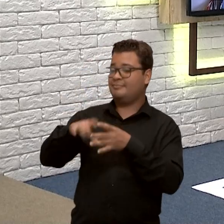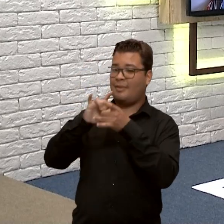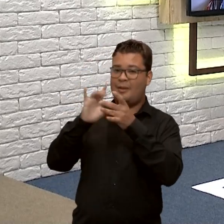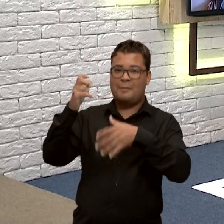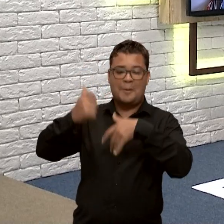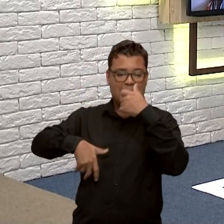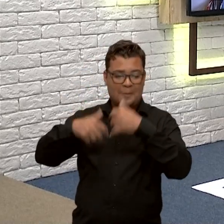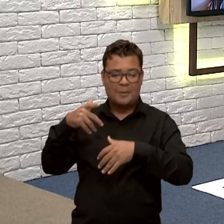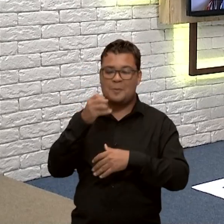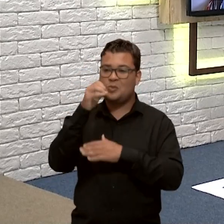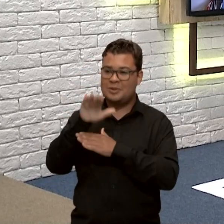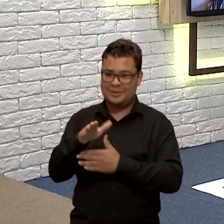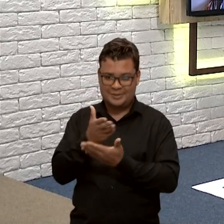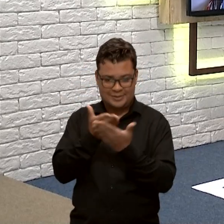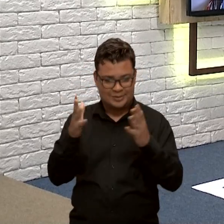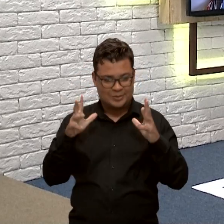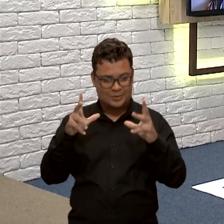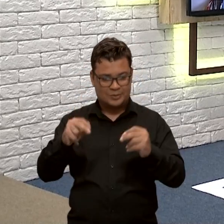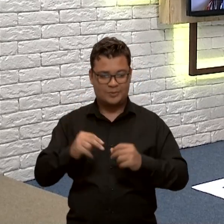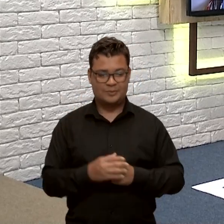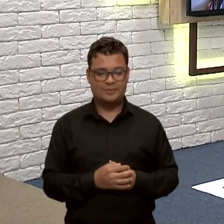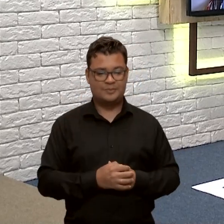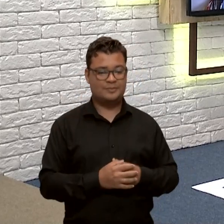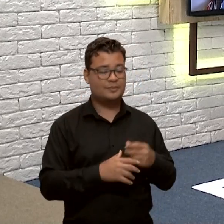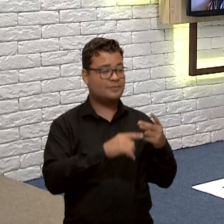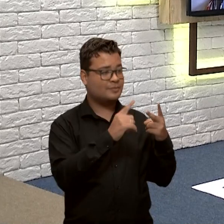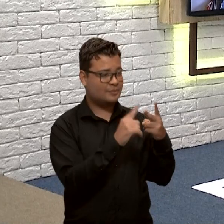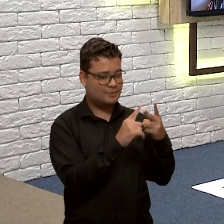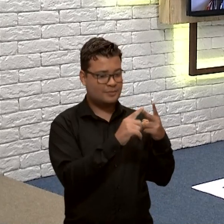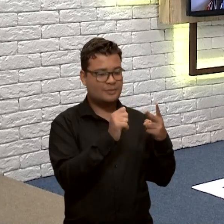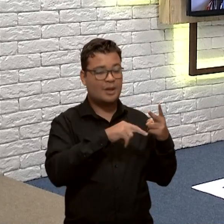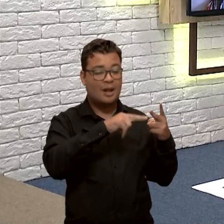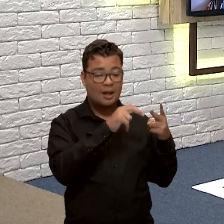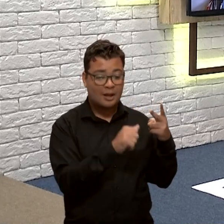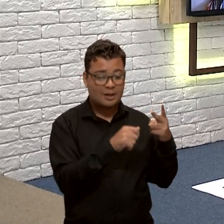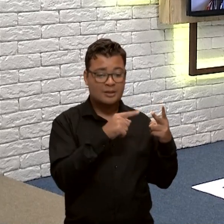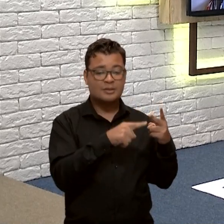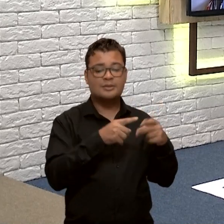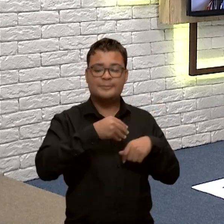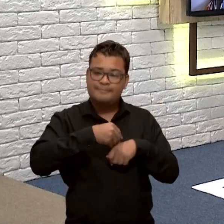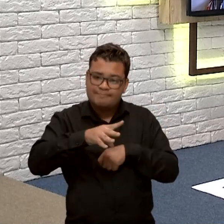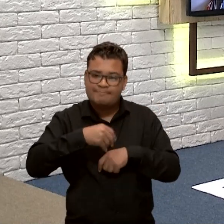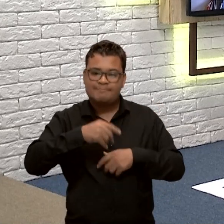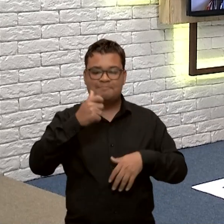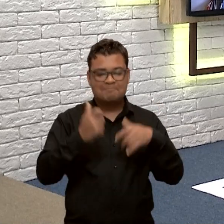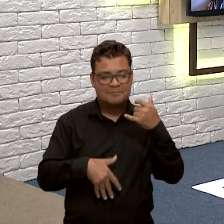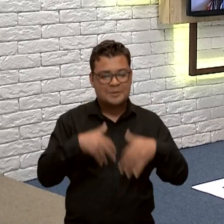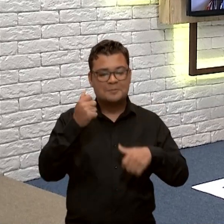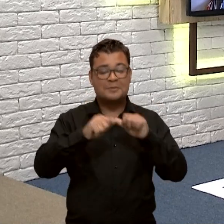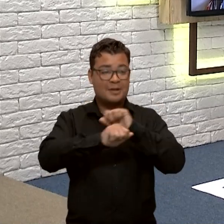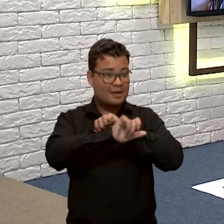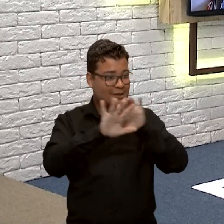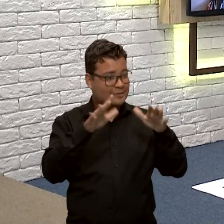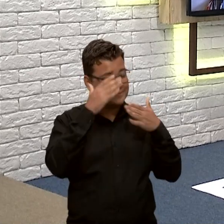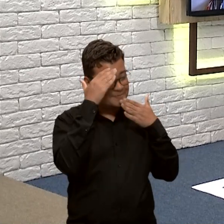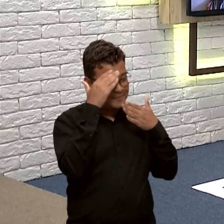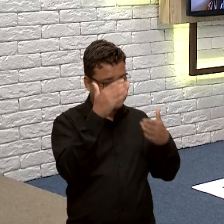E uma boa tarde a todos. Boa tarde. Muito obrigada também, Ana, pelas suas orientações,